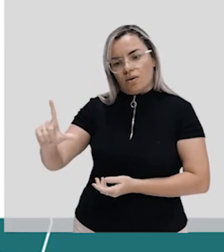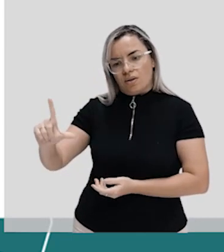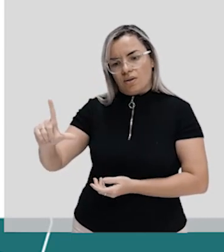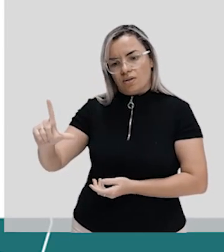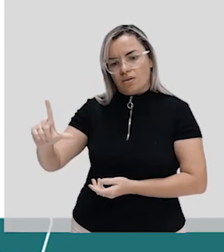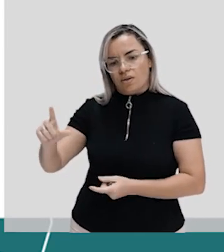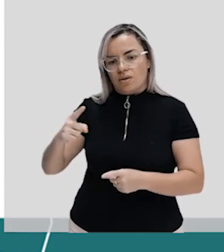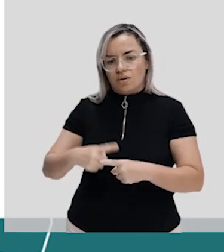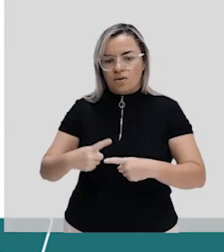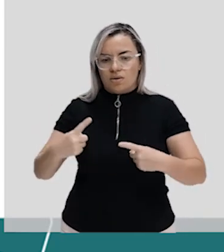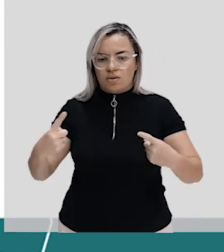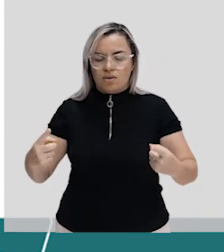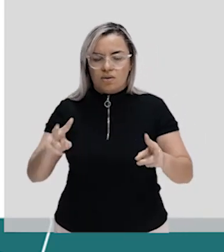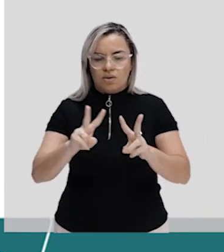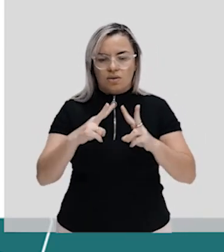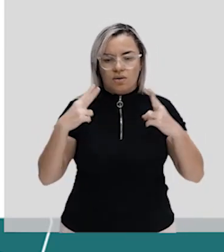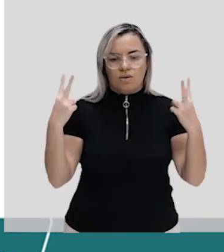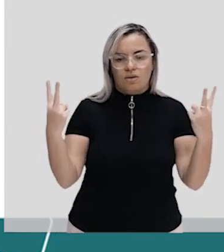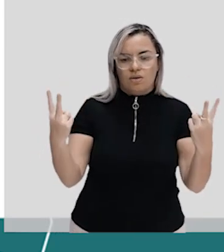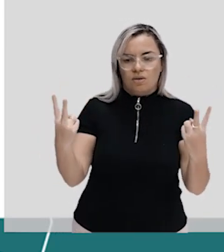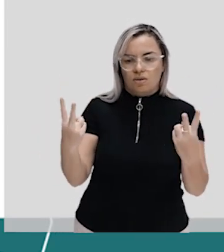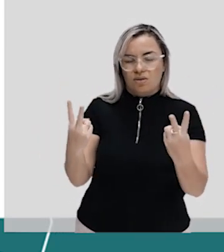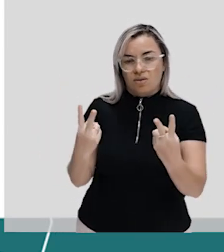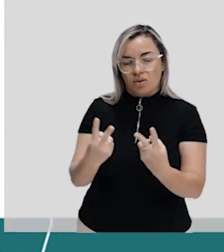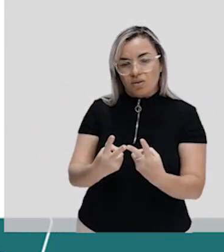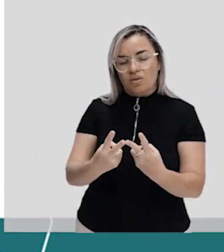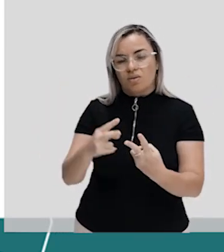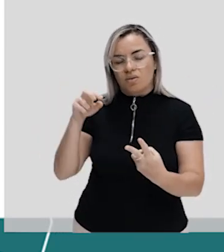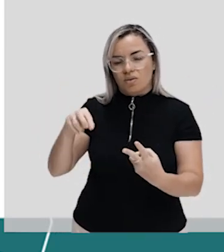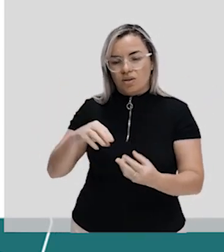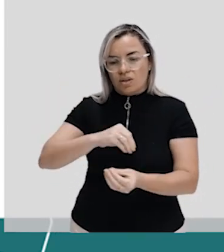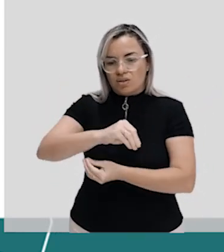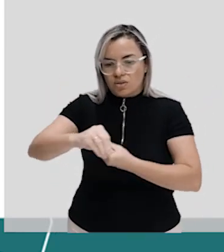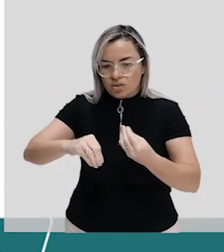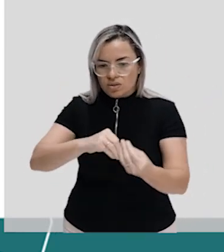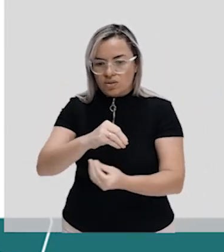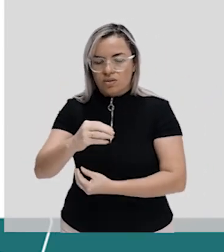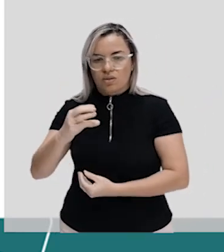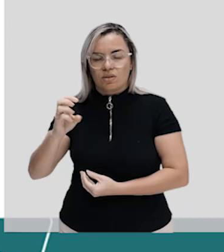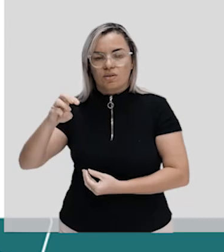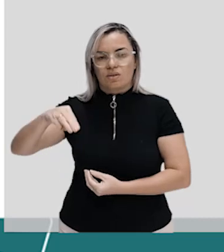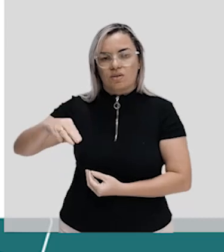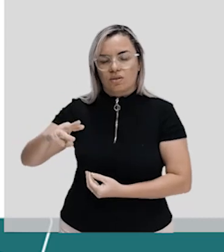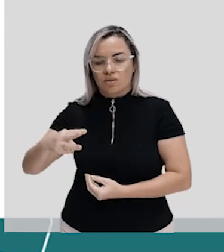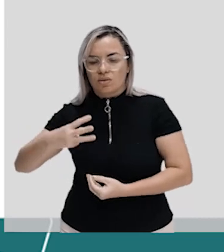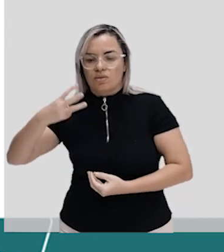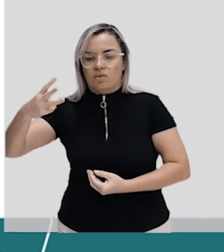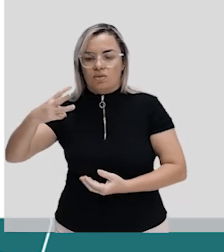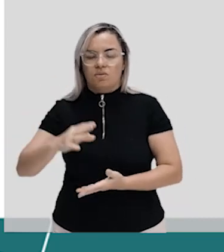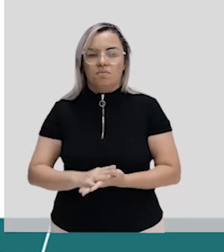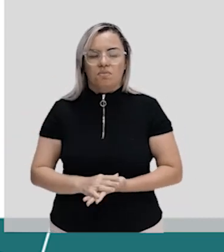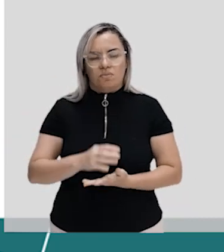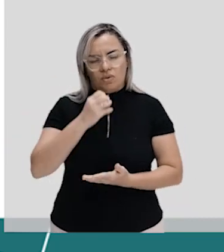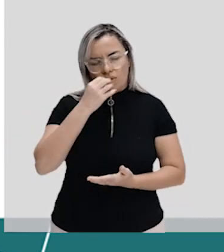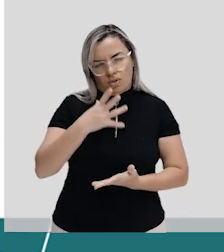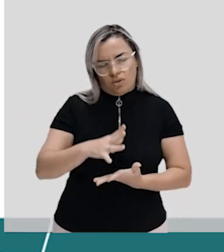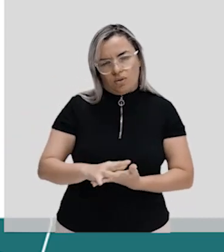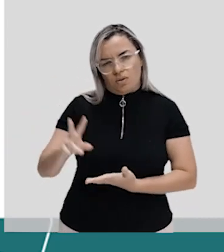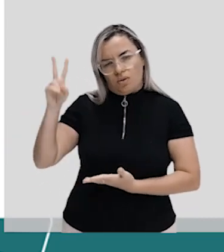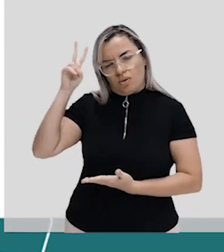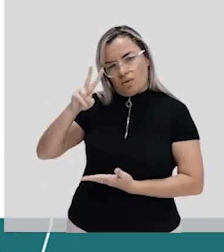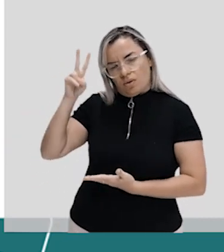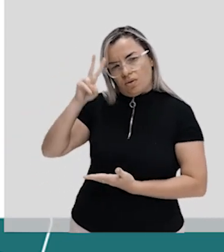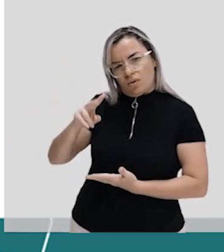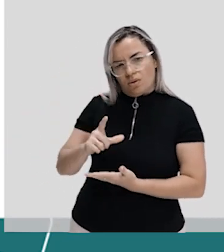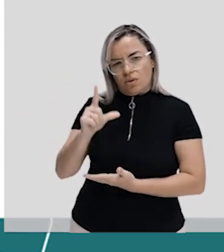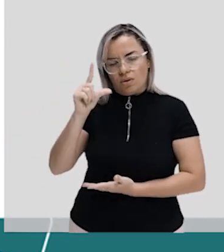volume, né, da solução está sendo dado em centímetros cúbicos. Tudo bem, né? É só a gente lembrar um